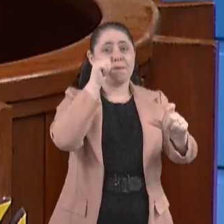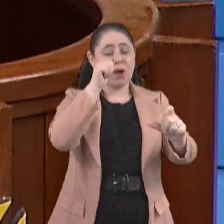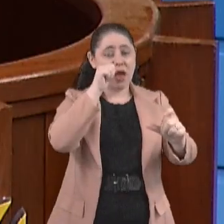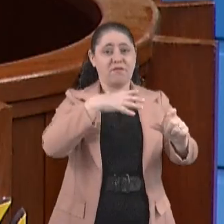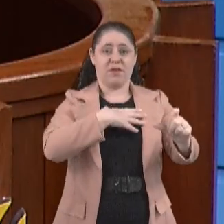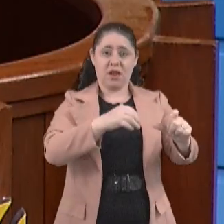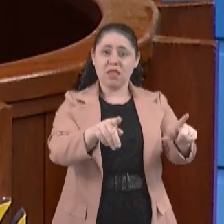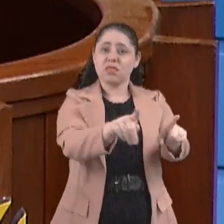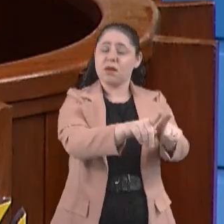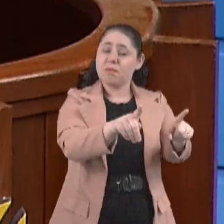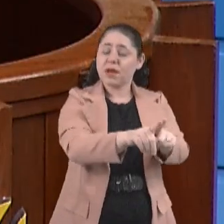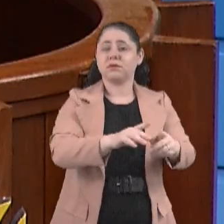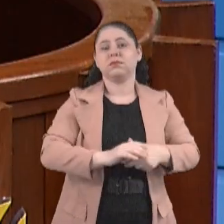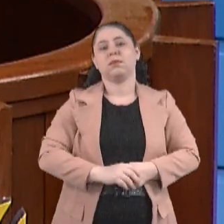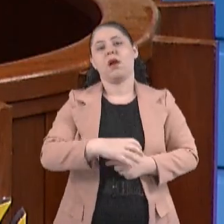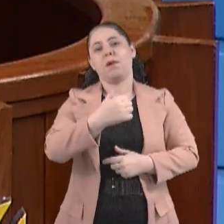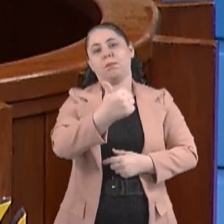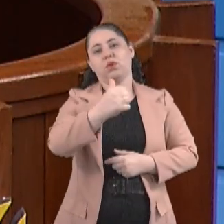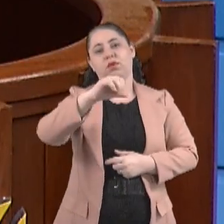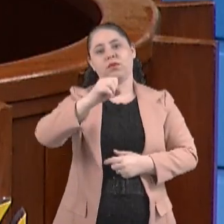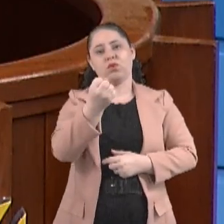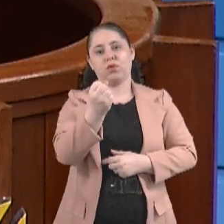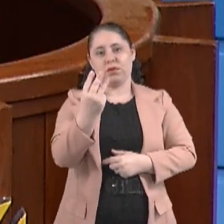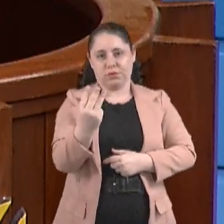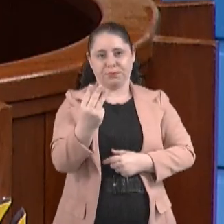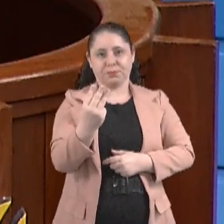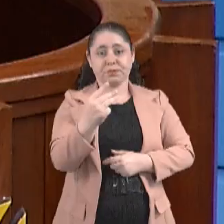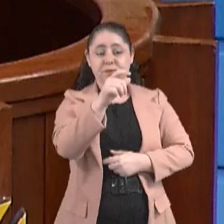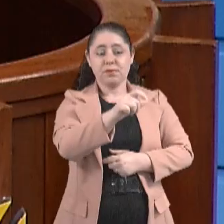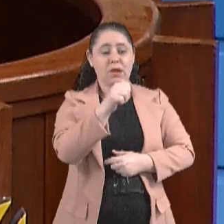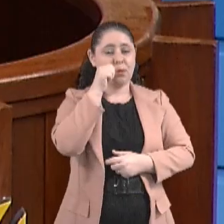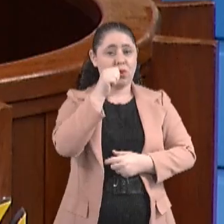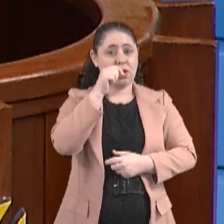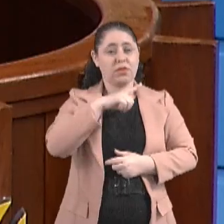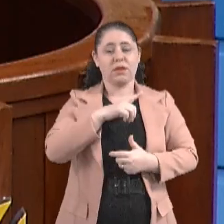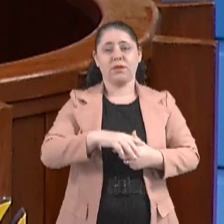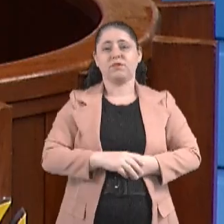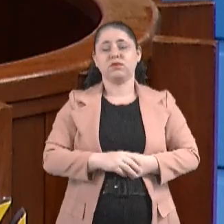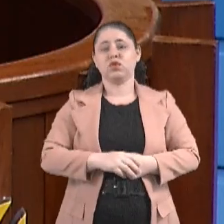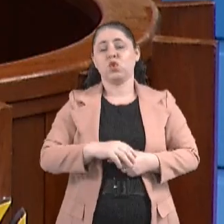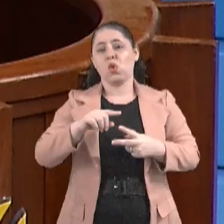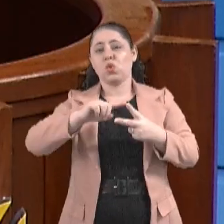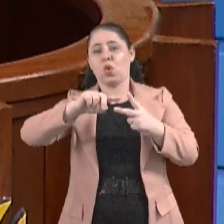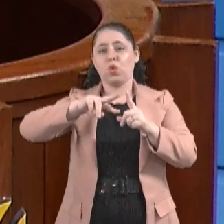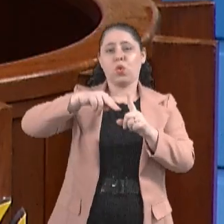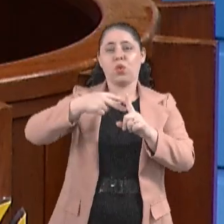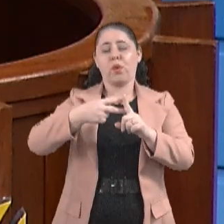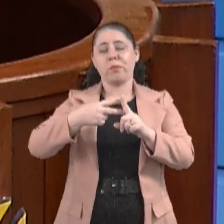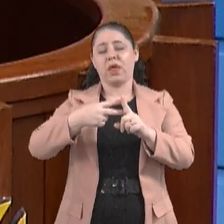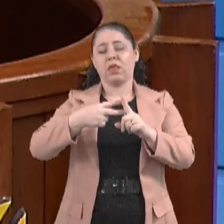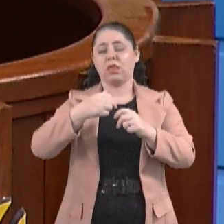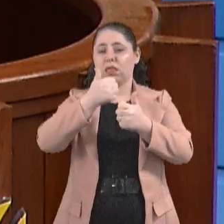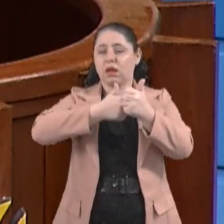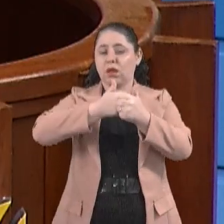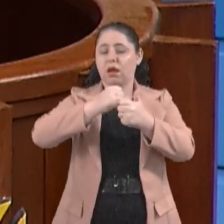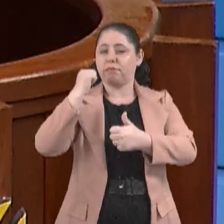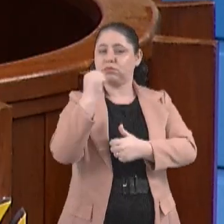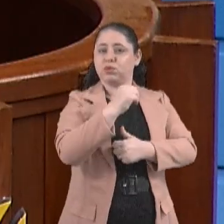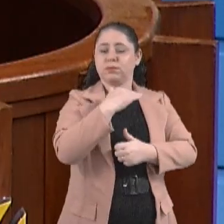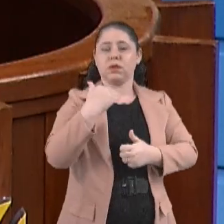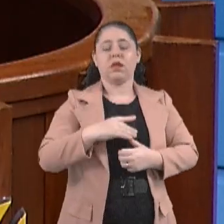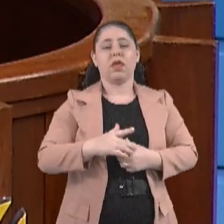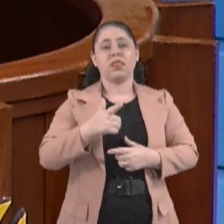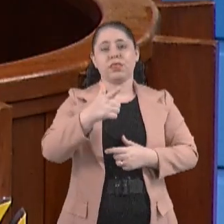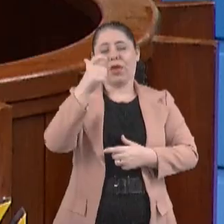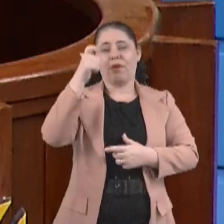filhas. Em 1983, Maria da Penha sofreu uma dupla tentativa de feminicídio. Levou um